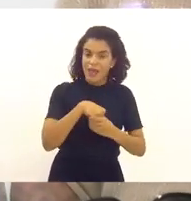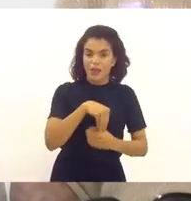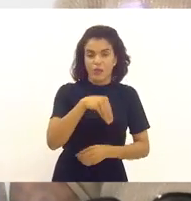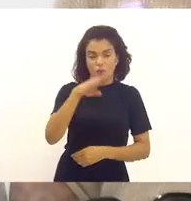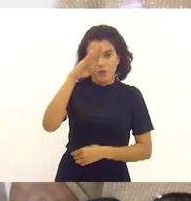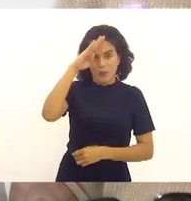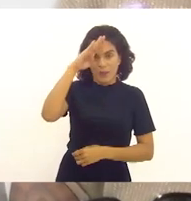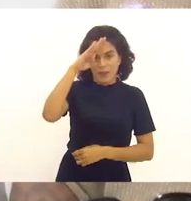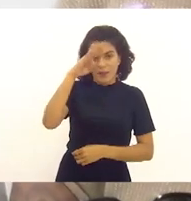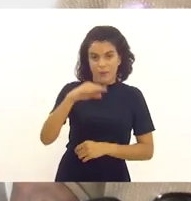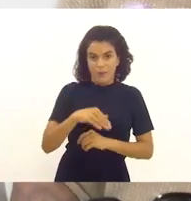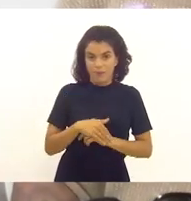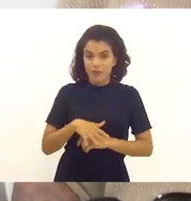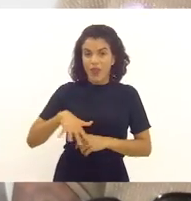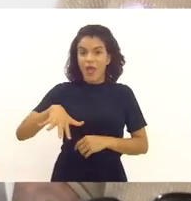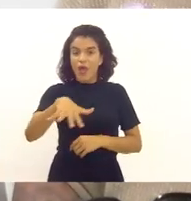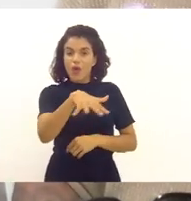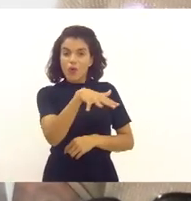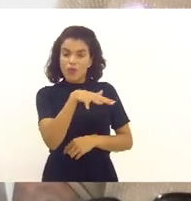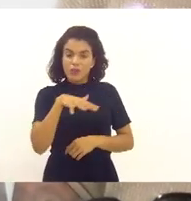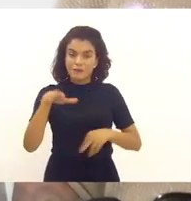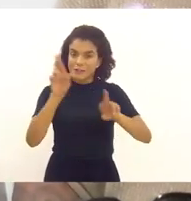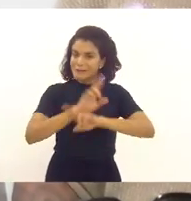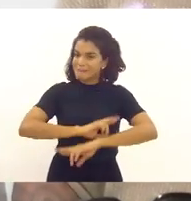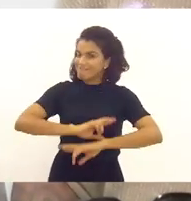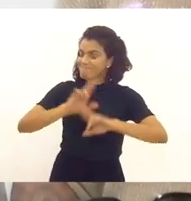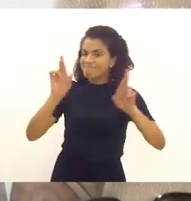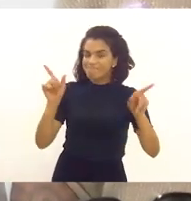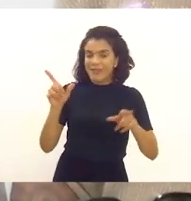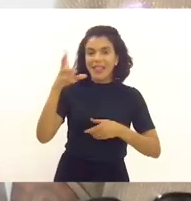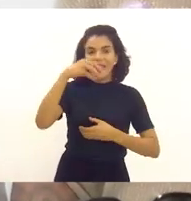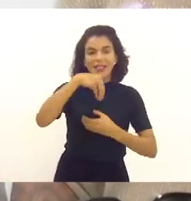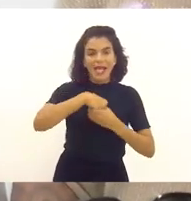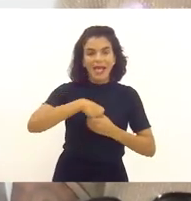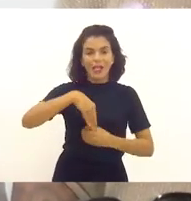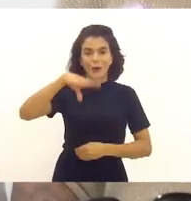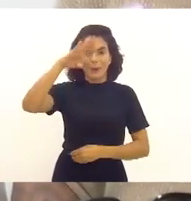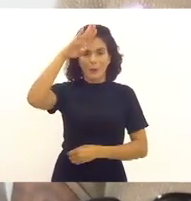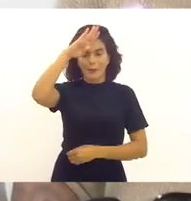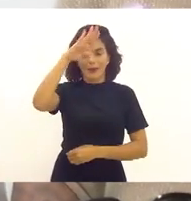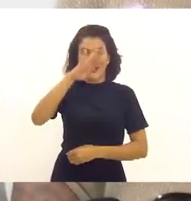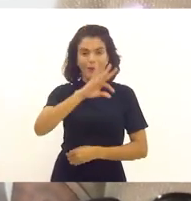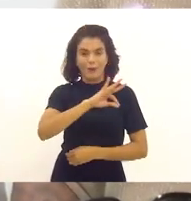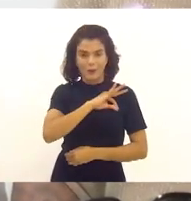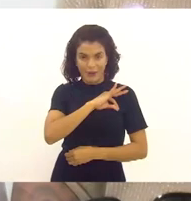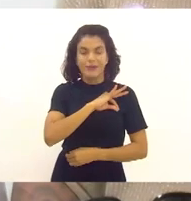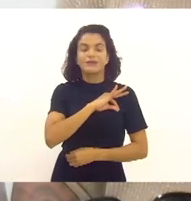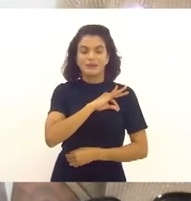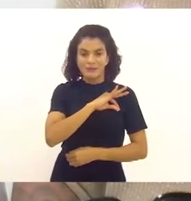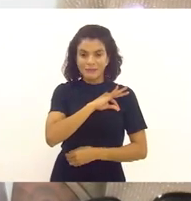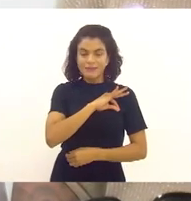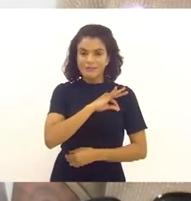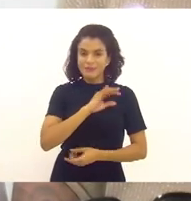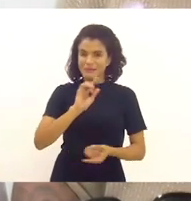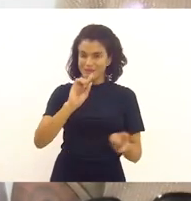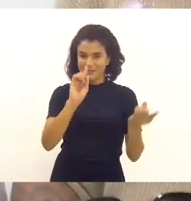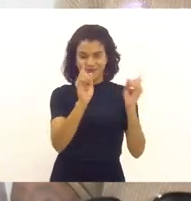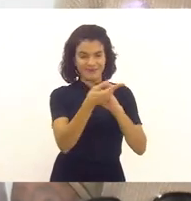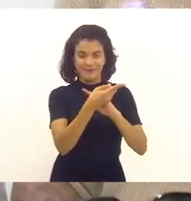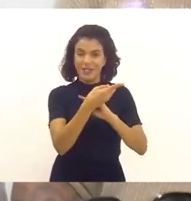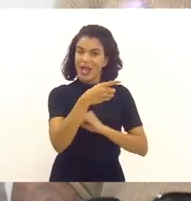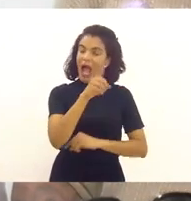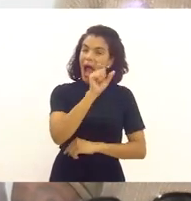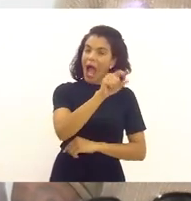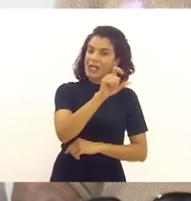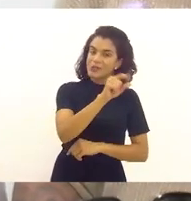não é que é um espaço diferenciado dentro dos batalhões que contrasta com o nosso é azul e branco de todos os